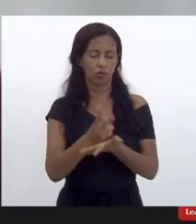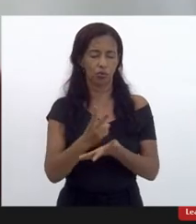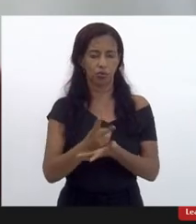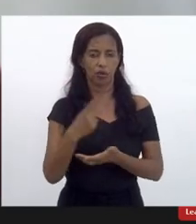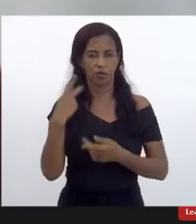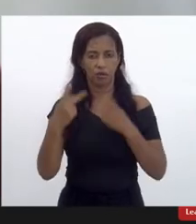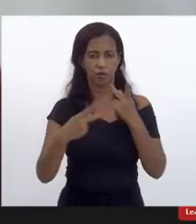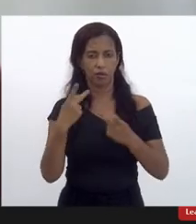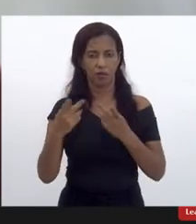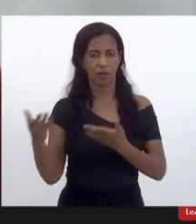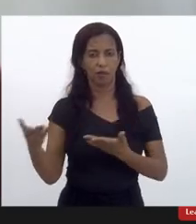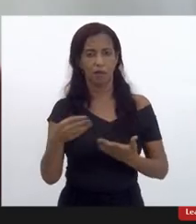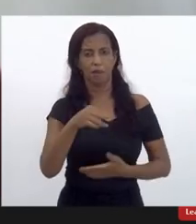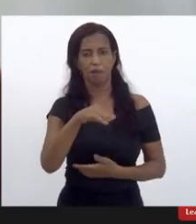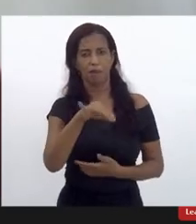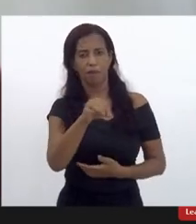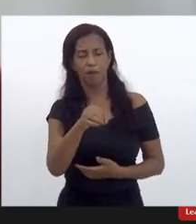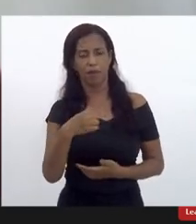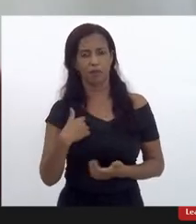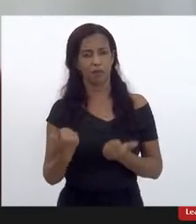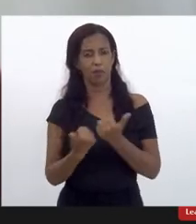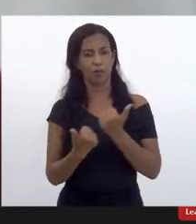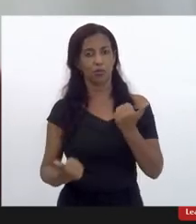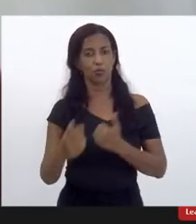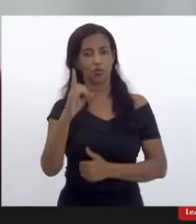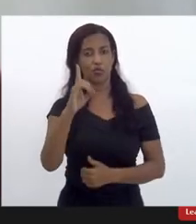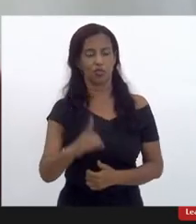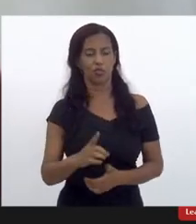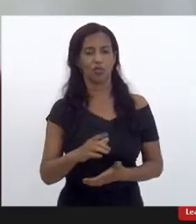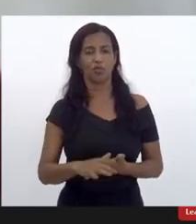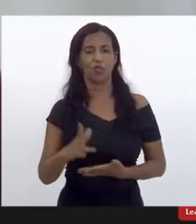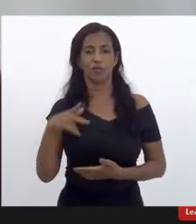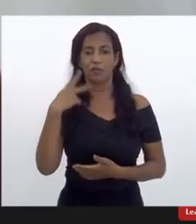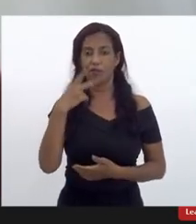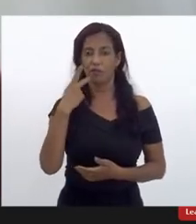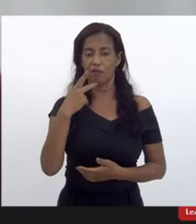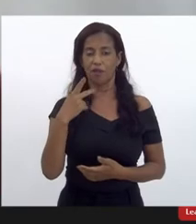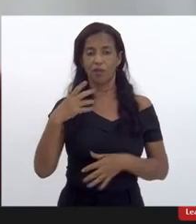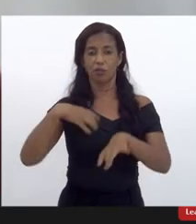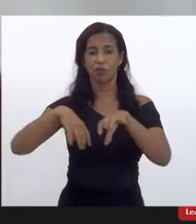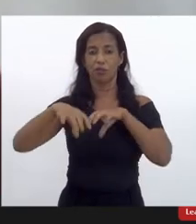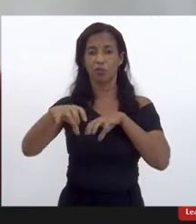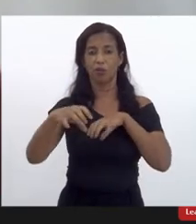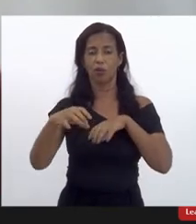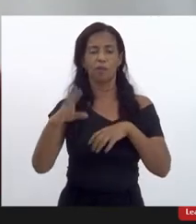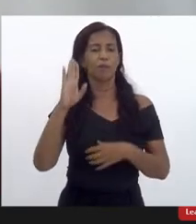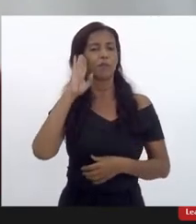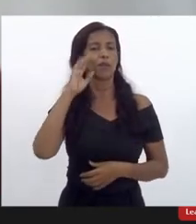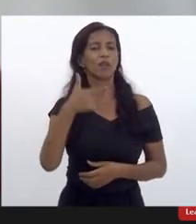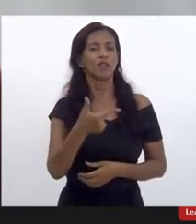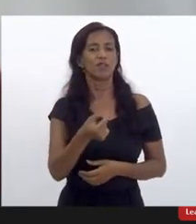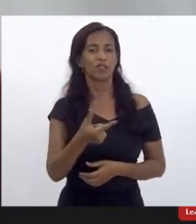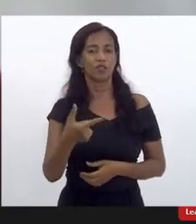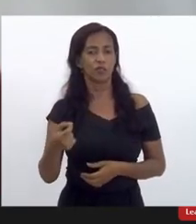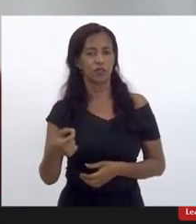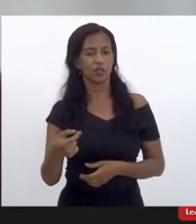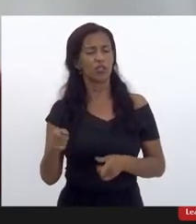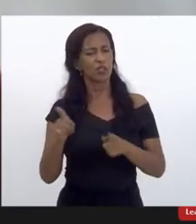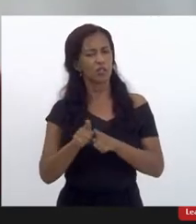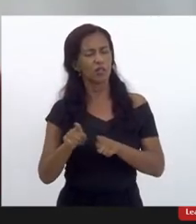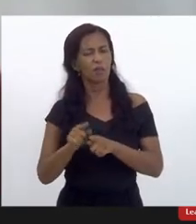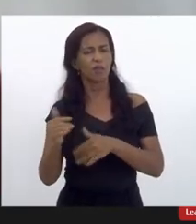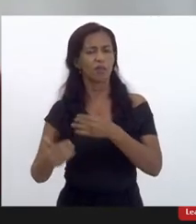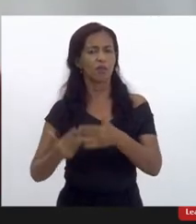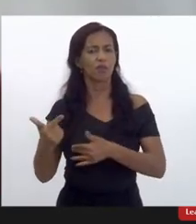palavra, para que a Márcia, nossa diretora Márcia Farinaso, fale sobre o ensino remoto, principalmente em 2020, e já fale dos avanços